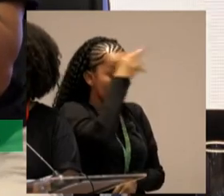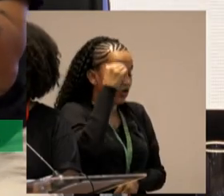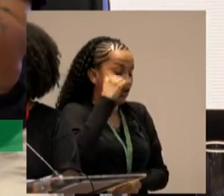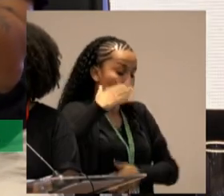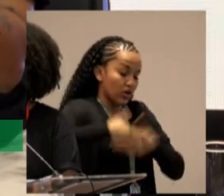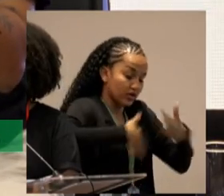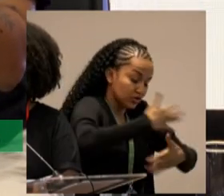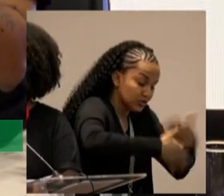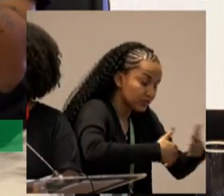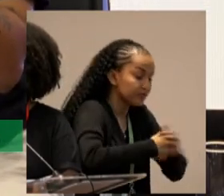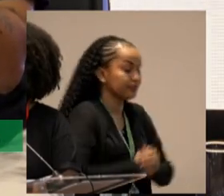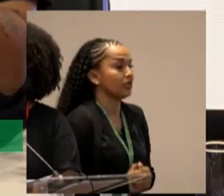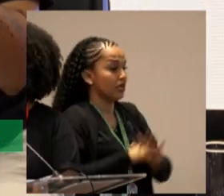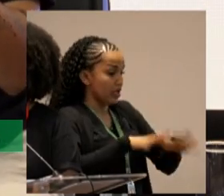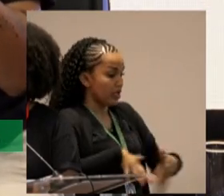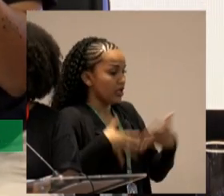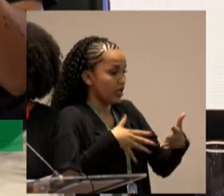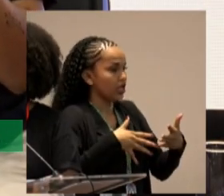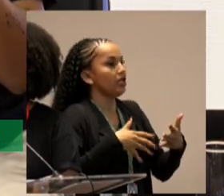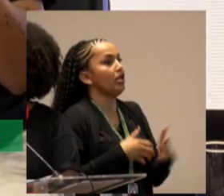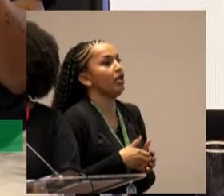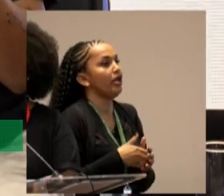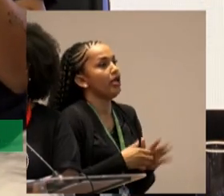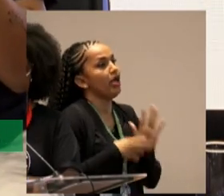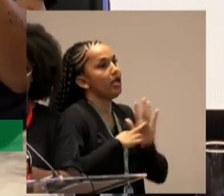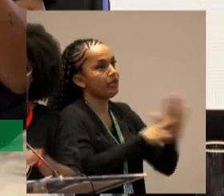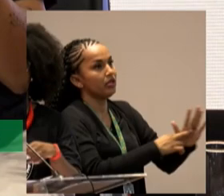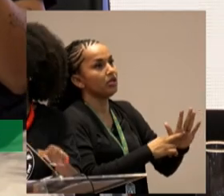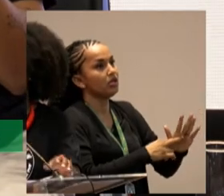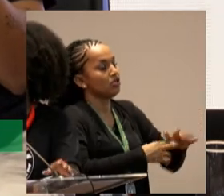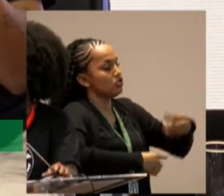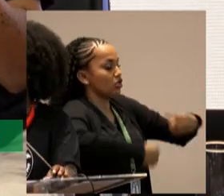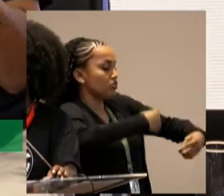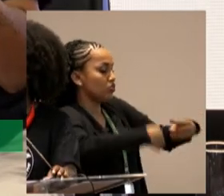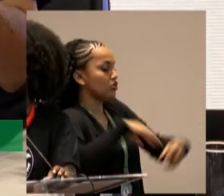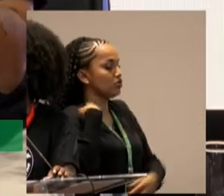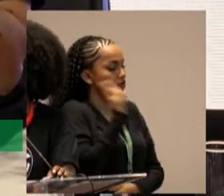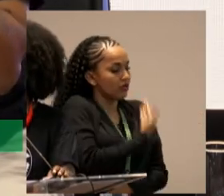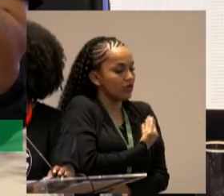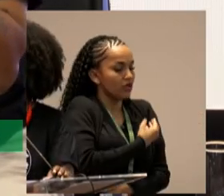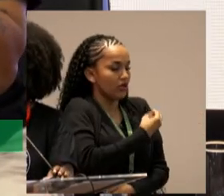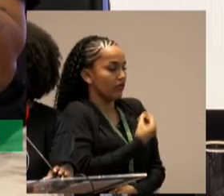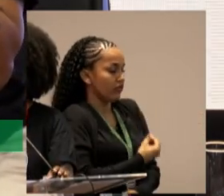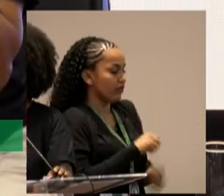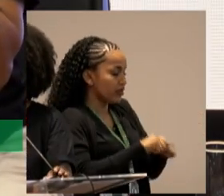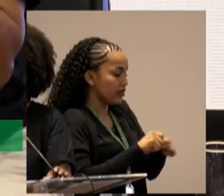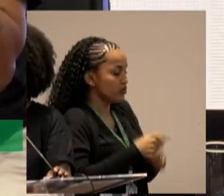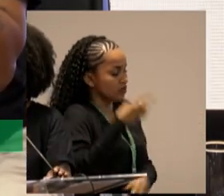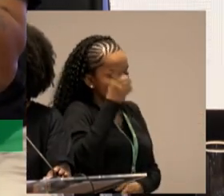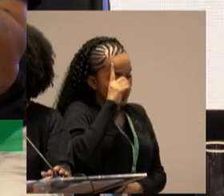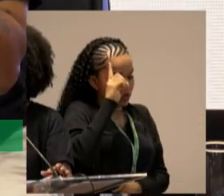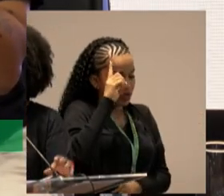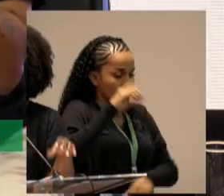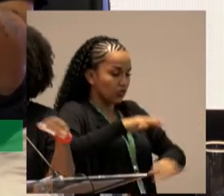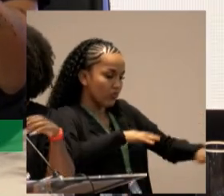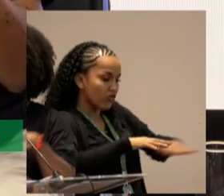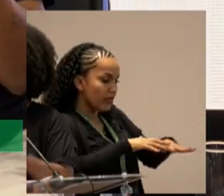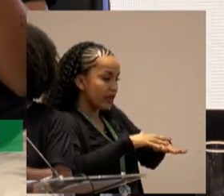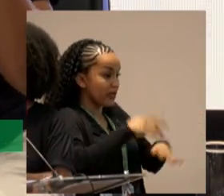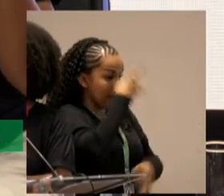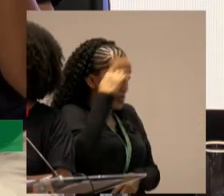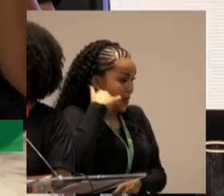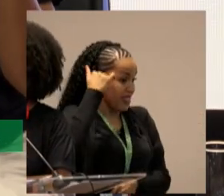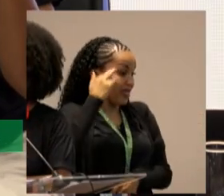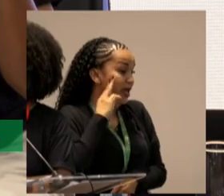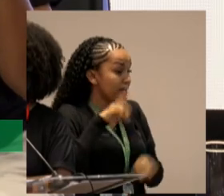letivo e que imprime parte da disputa que nós fizemos e fazemos cotidianamente enquanto movimento negro,